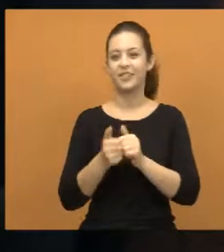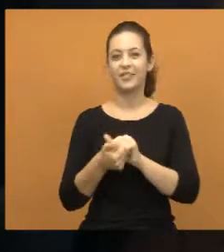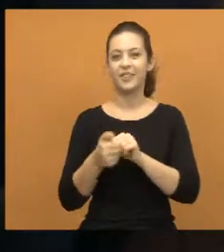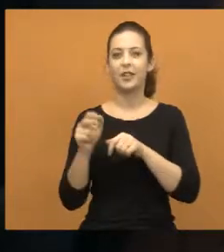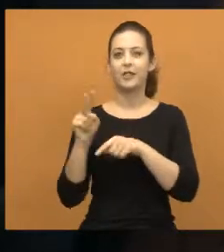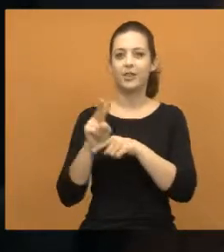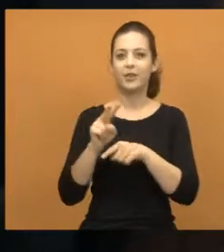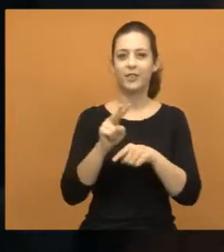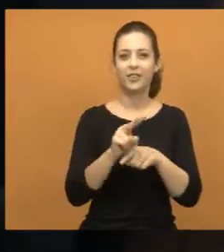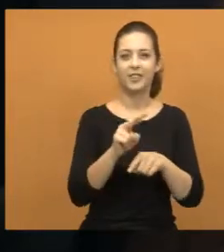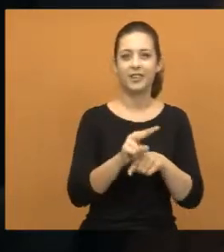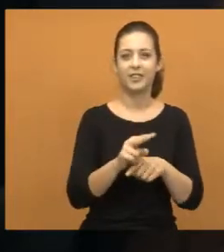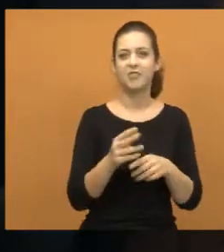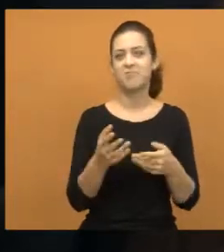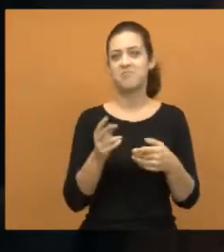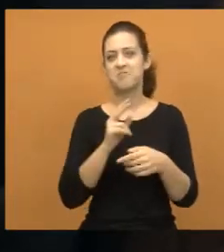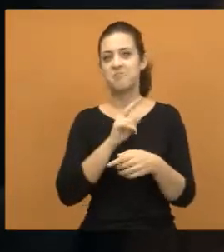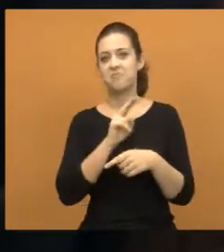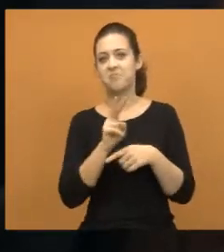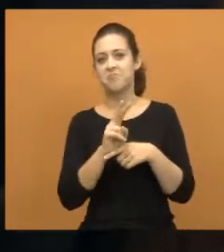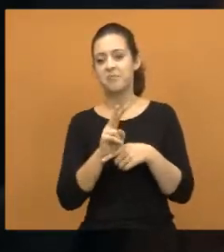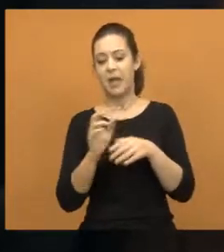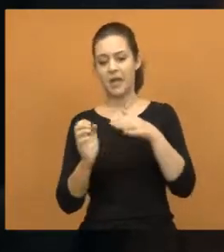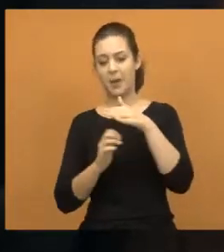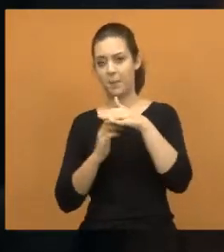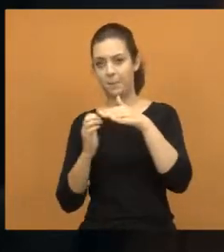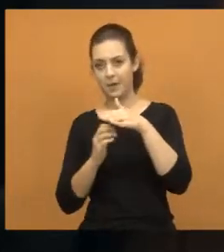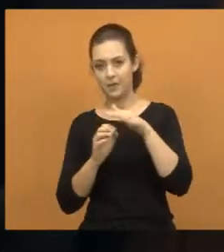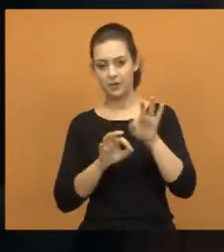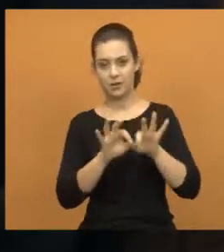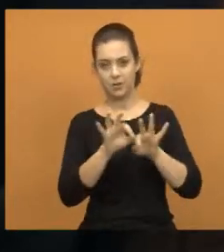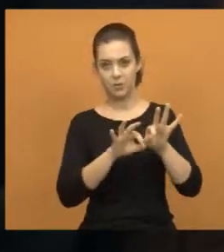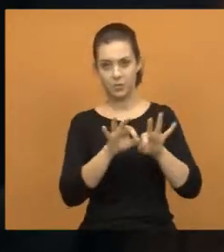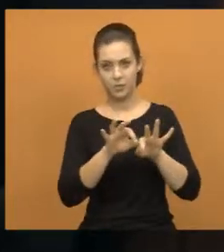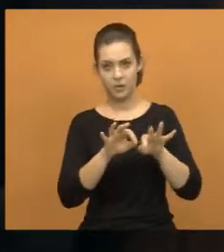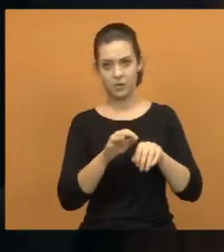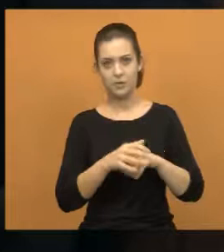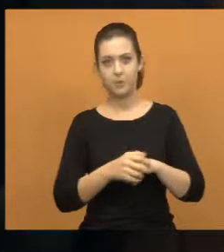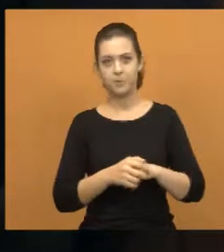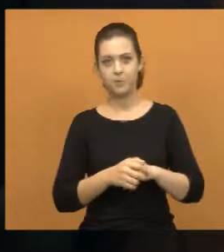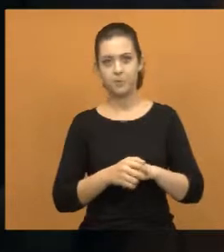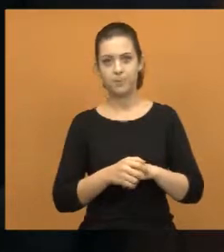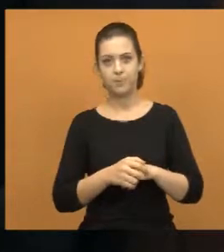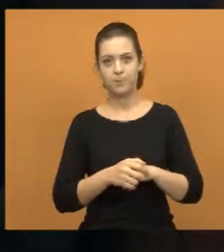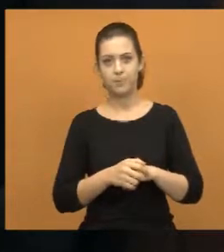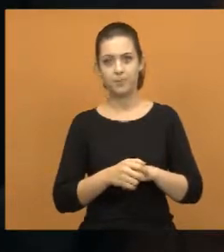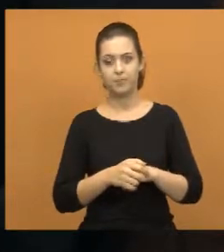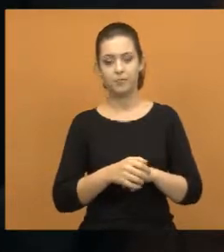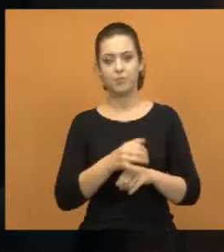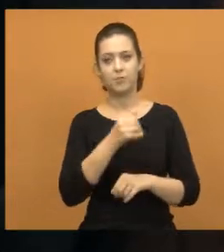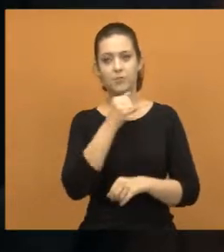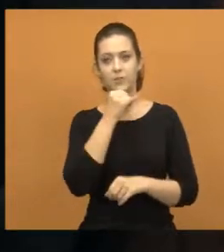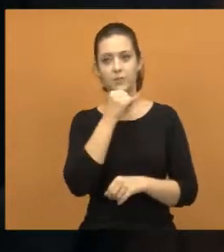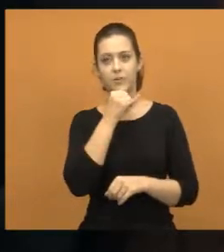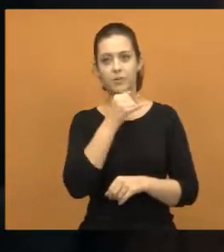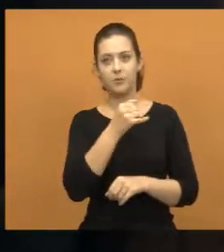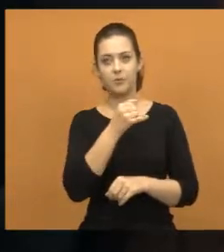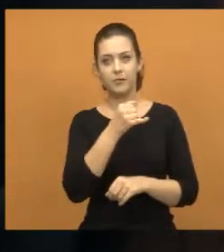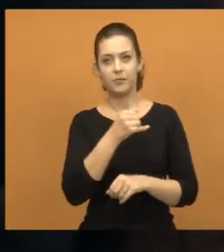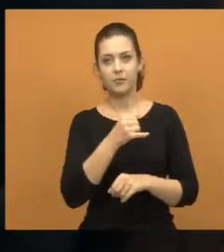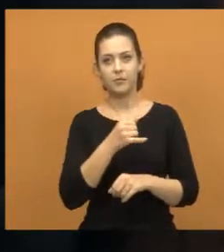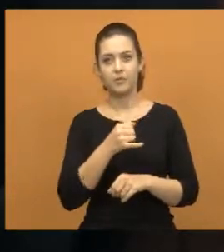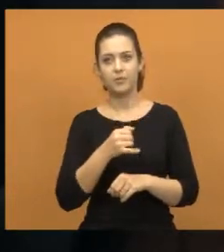cuidará para nós e a própria empresa fará a manutenção. Vou dar um exemplo da quadra